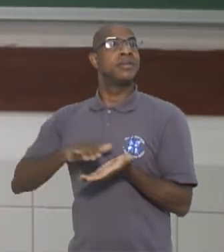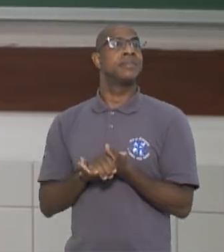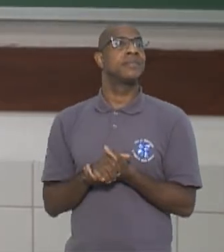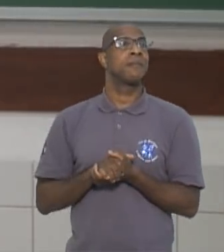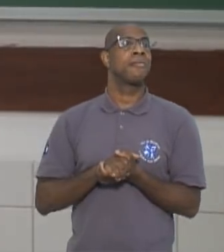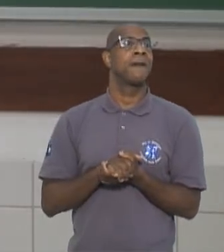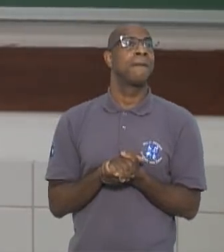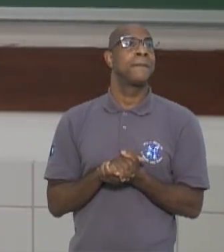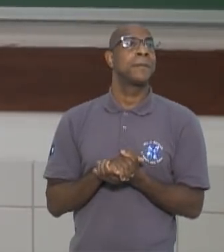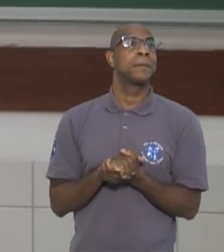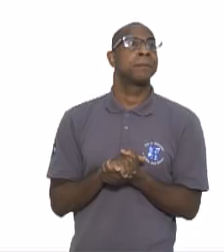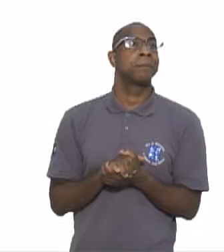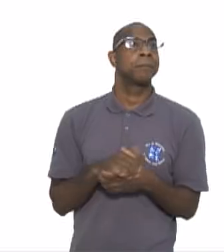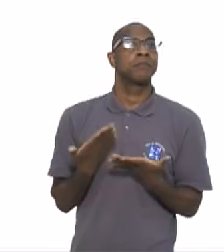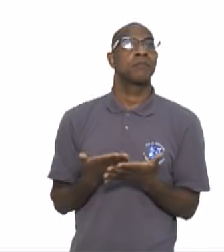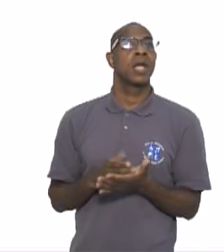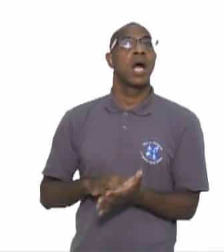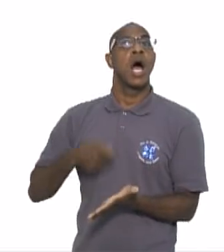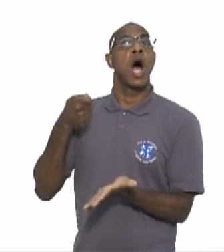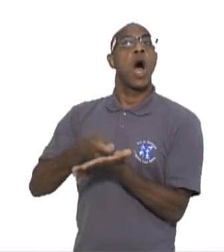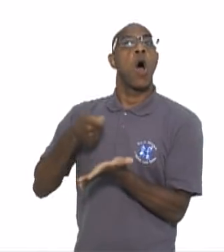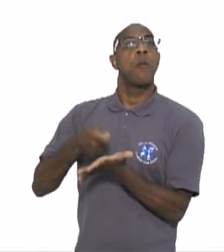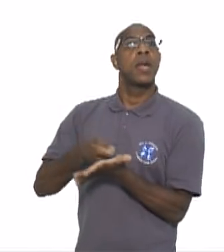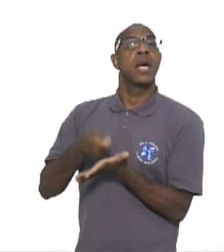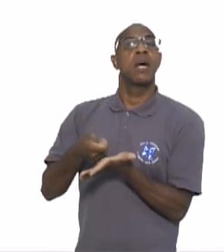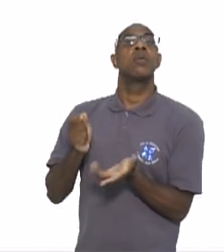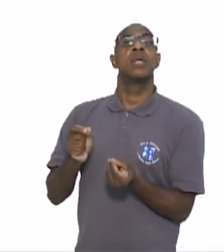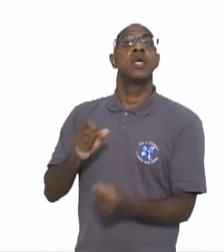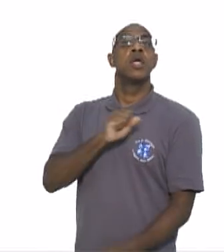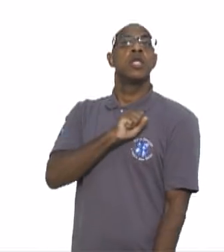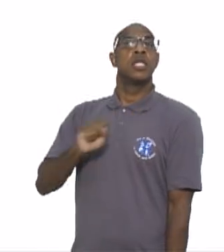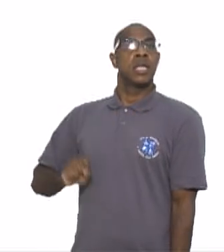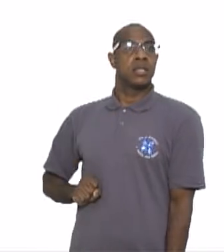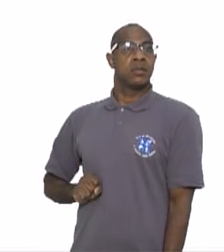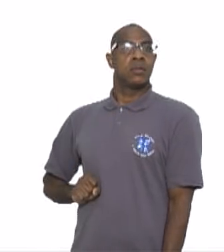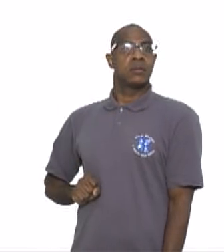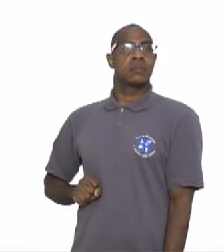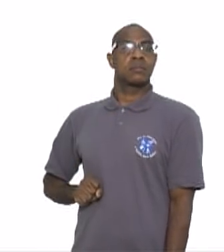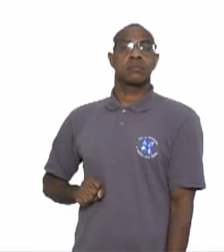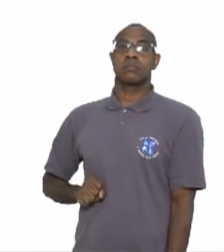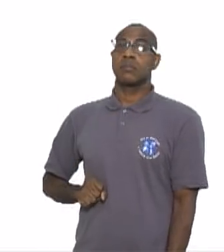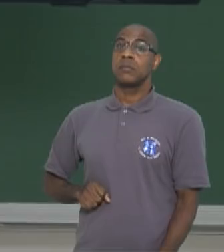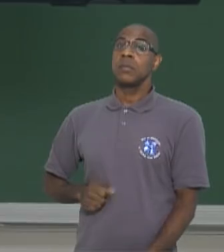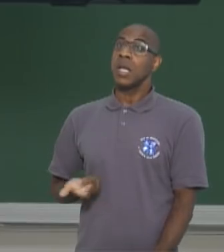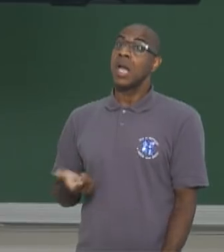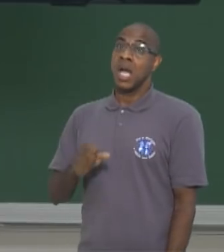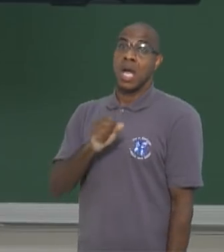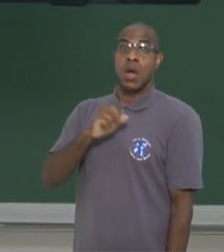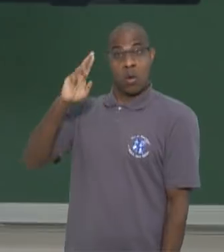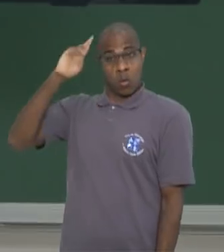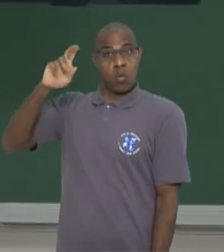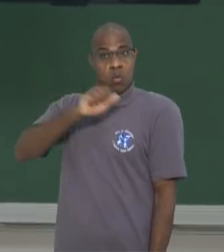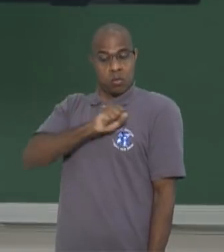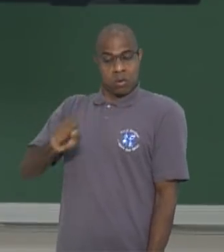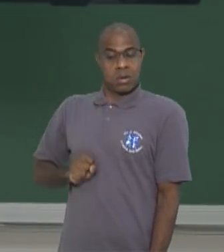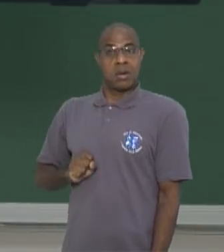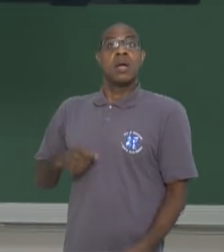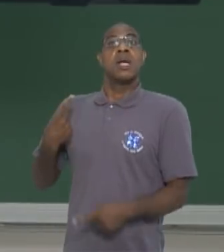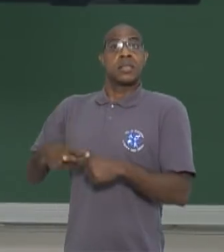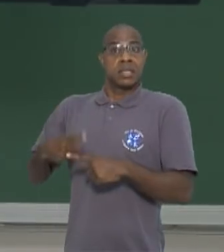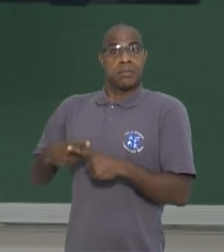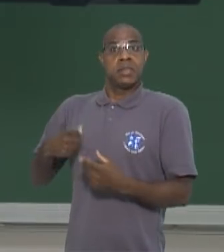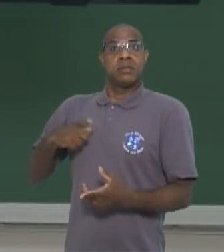ver. As obrigações dos senhores feudais. Os senhores feudais também tinham obrigação em relação ao seu camponês ou servo.